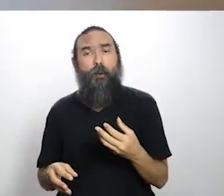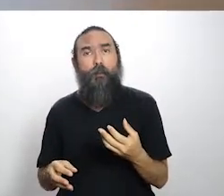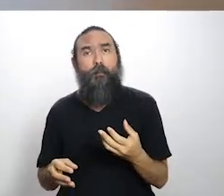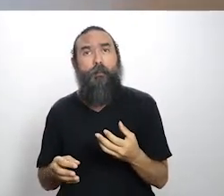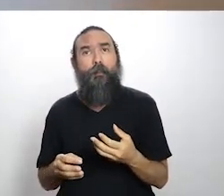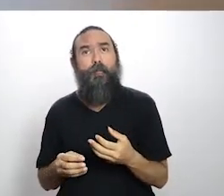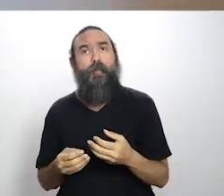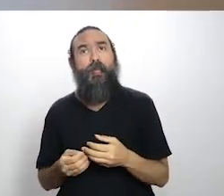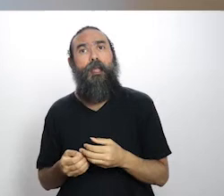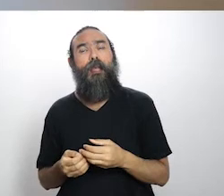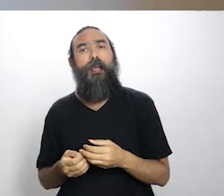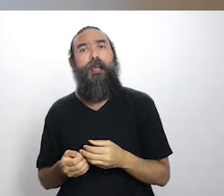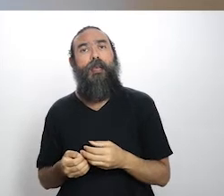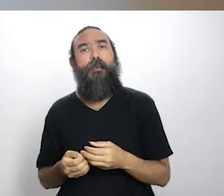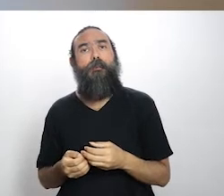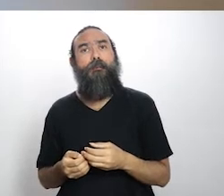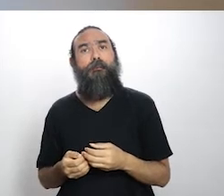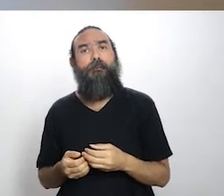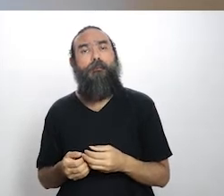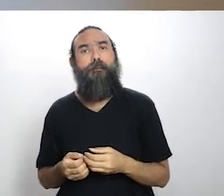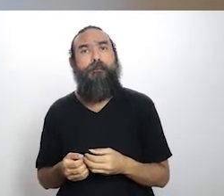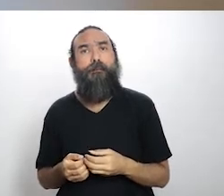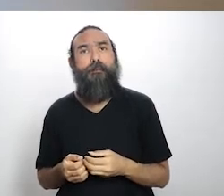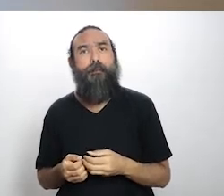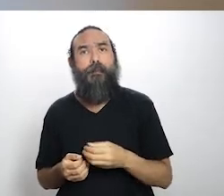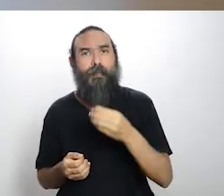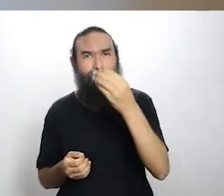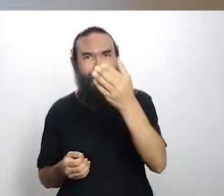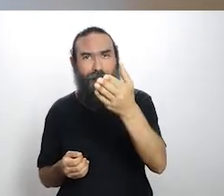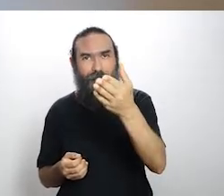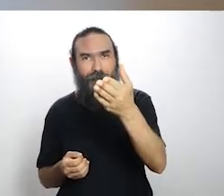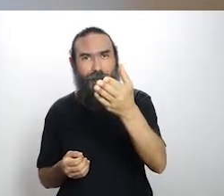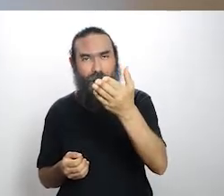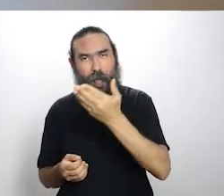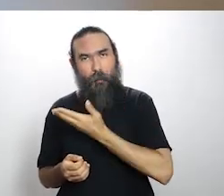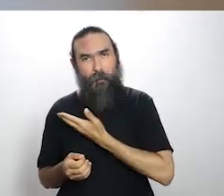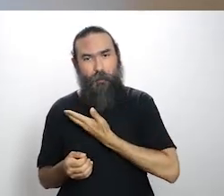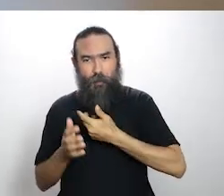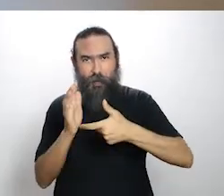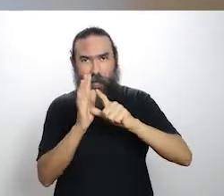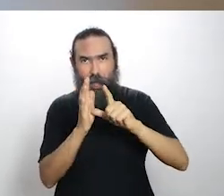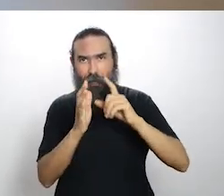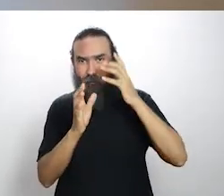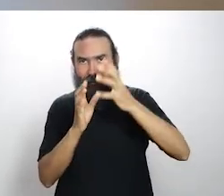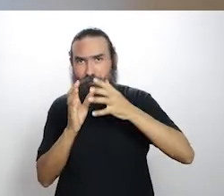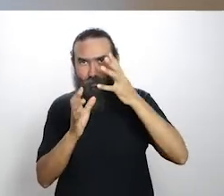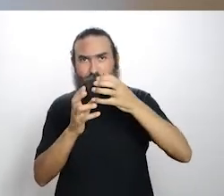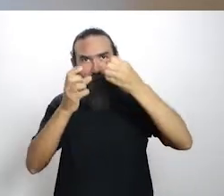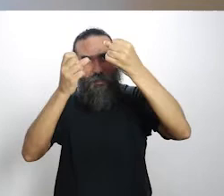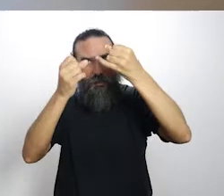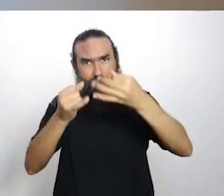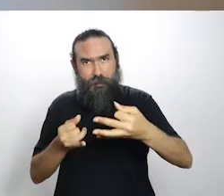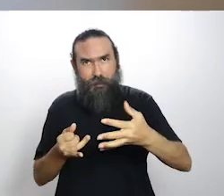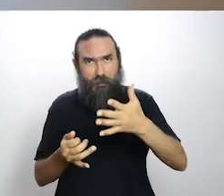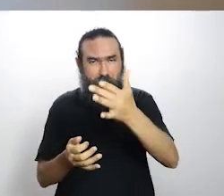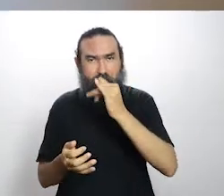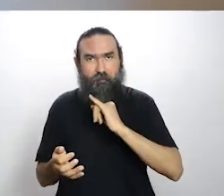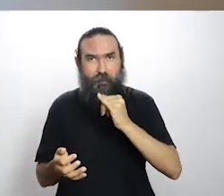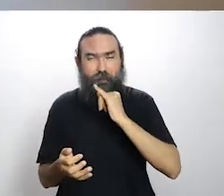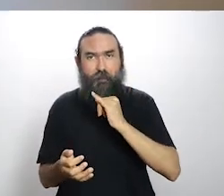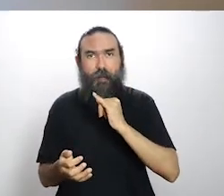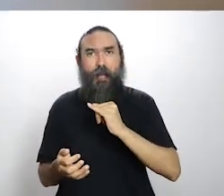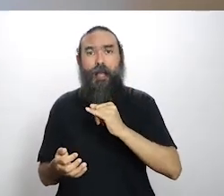um exemplo sobre a educação dos originários, né? Que é interessante a gente